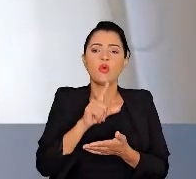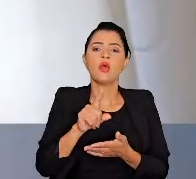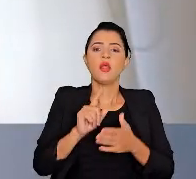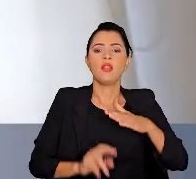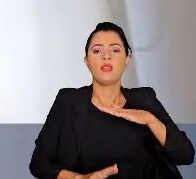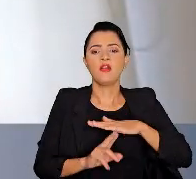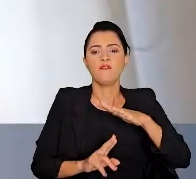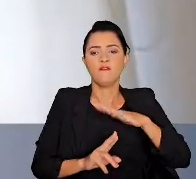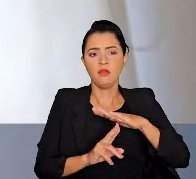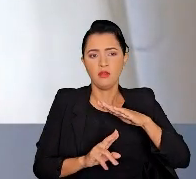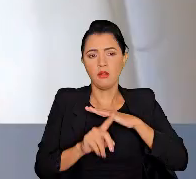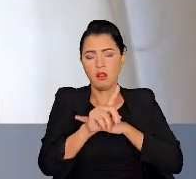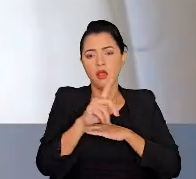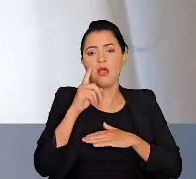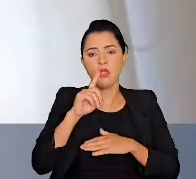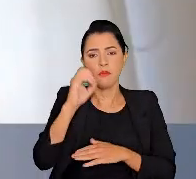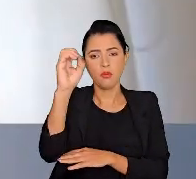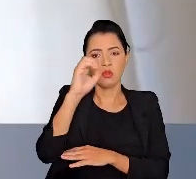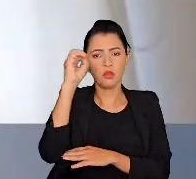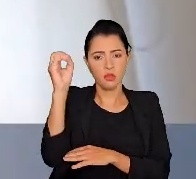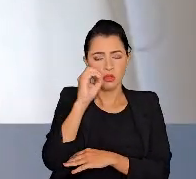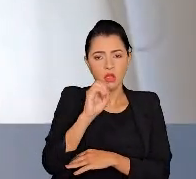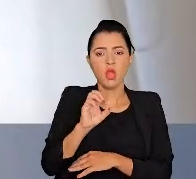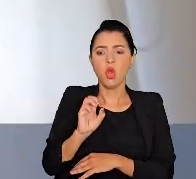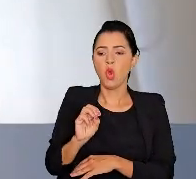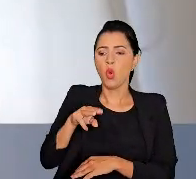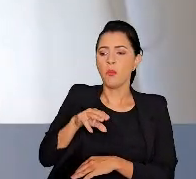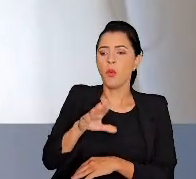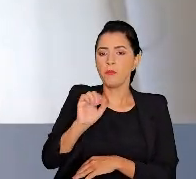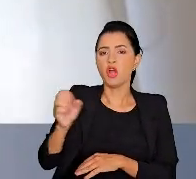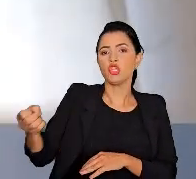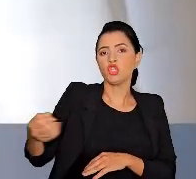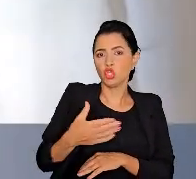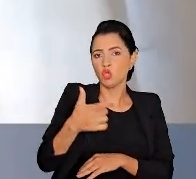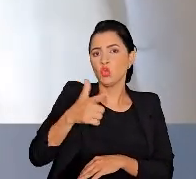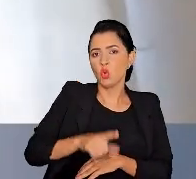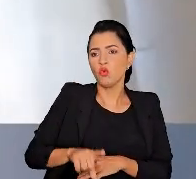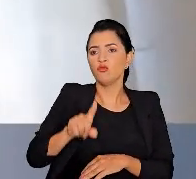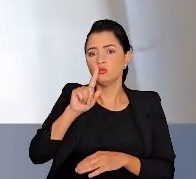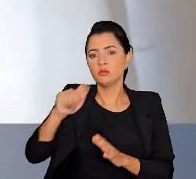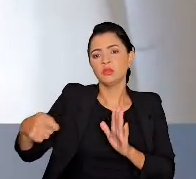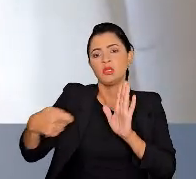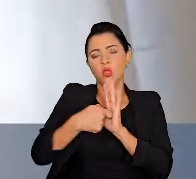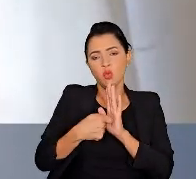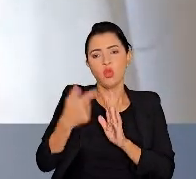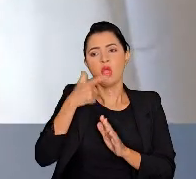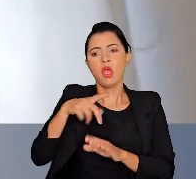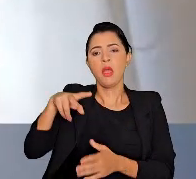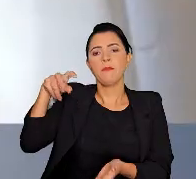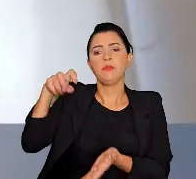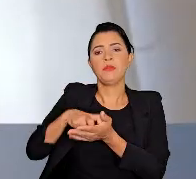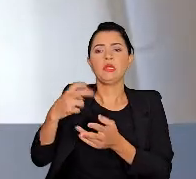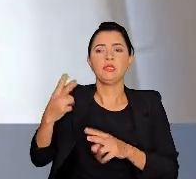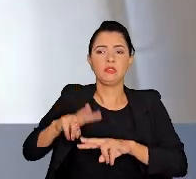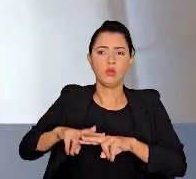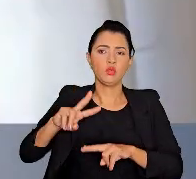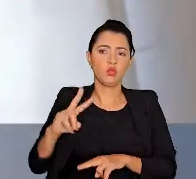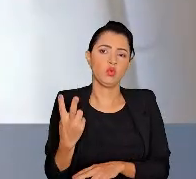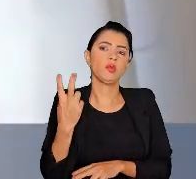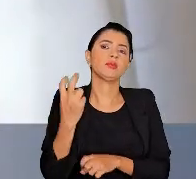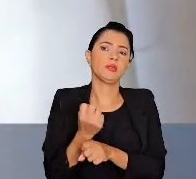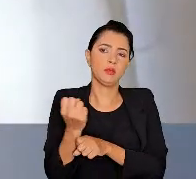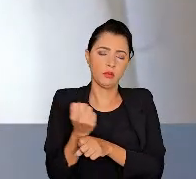em Porto Alegre. O MOPAR fez uma nova denúncia que resultou na pena de 2 anos de reclusão.